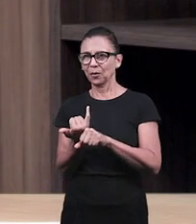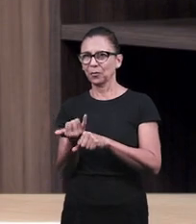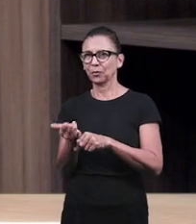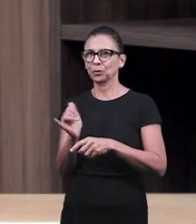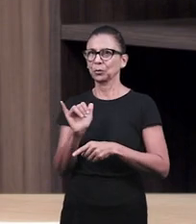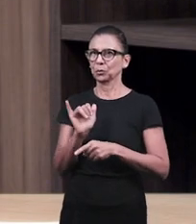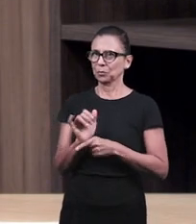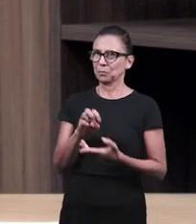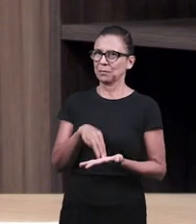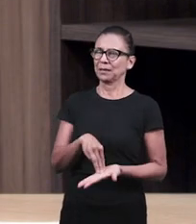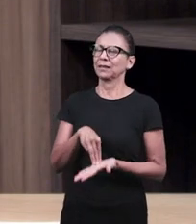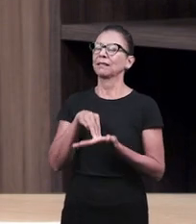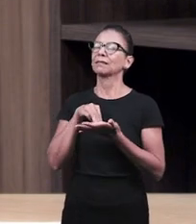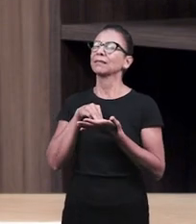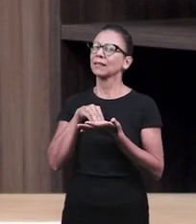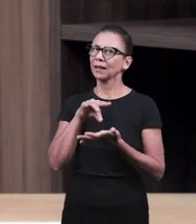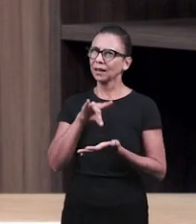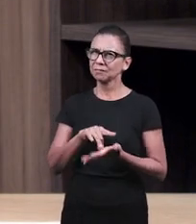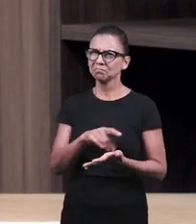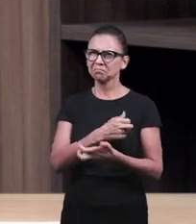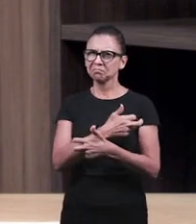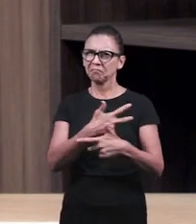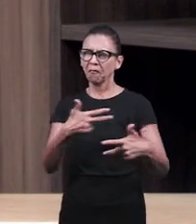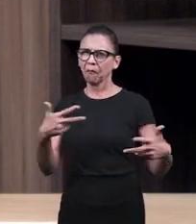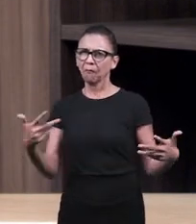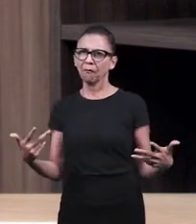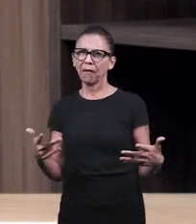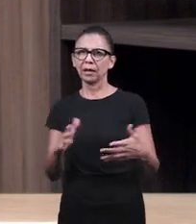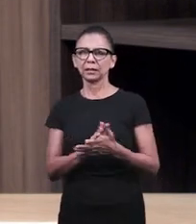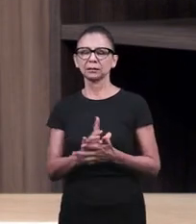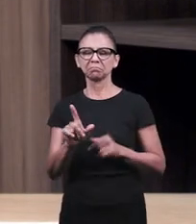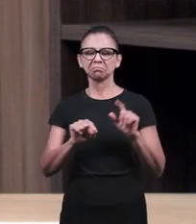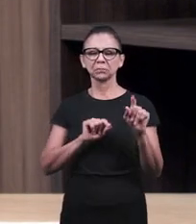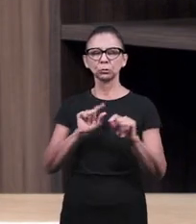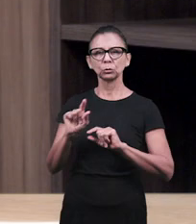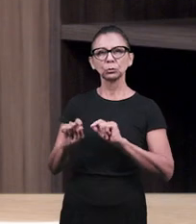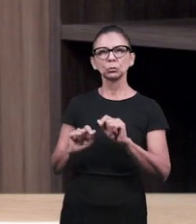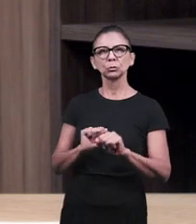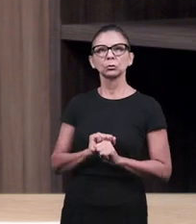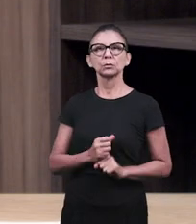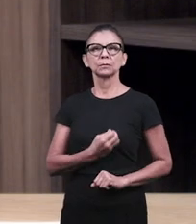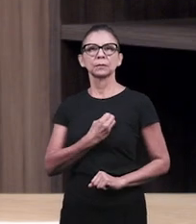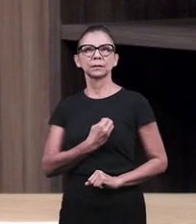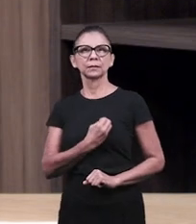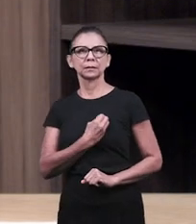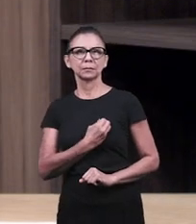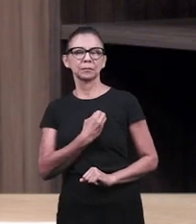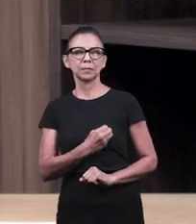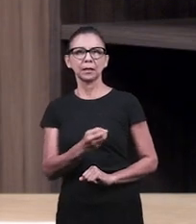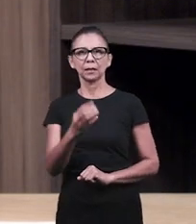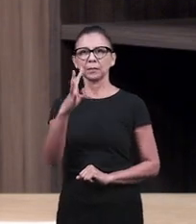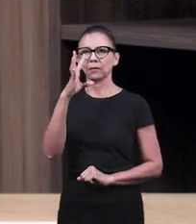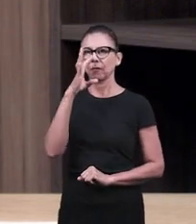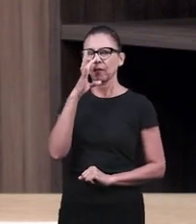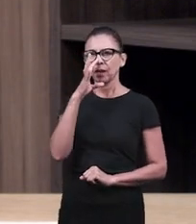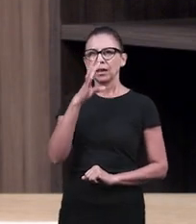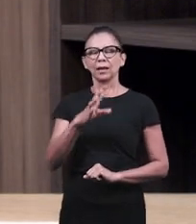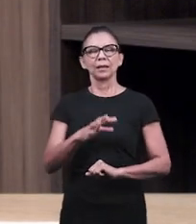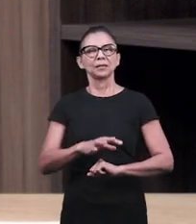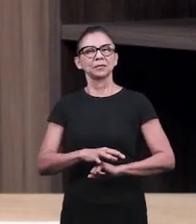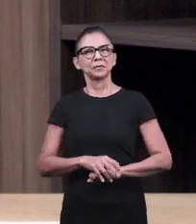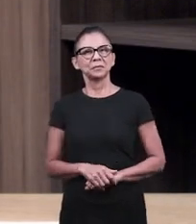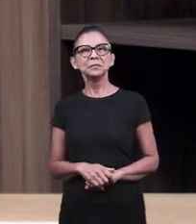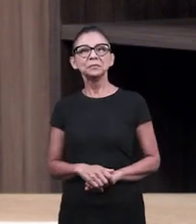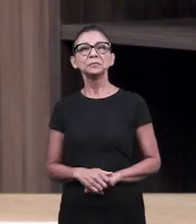Cristã Maranata no YouTube. Você tem várias alternativas para participar desse programa, para assistir, para